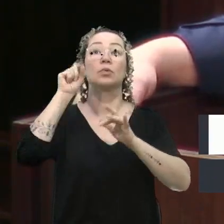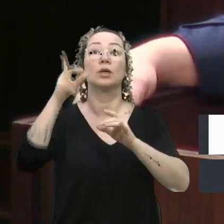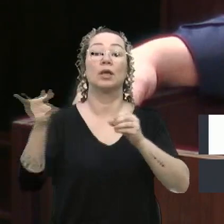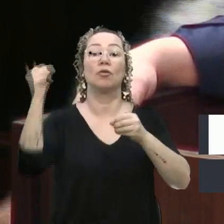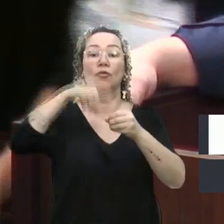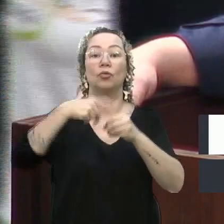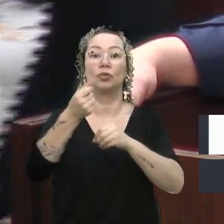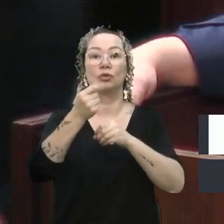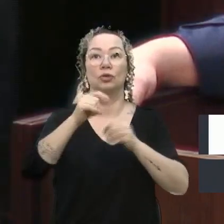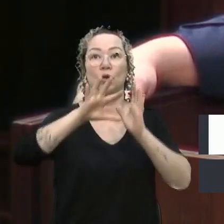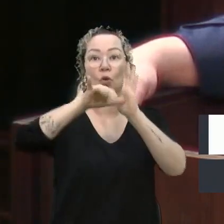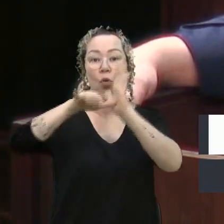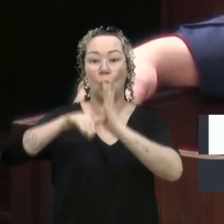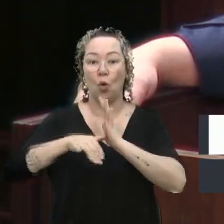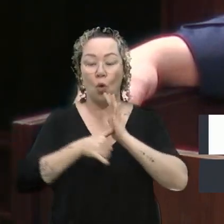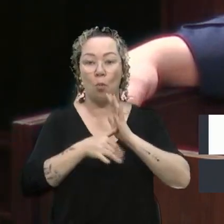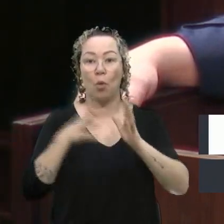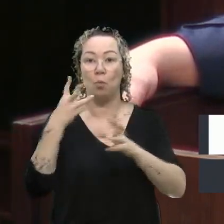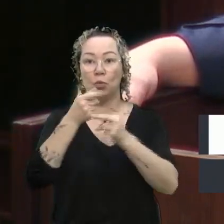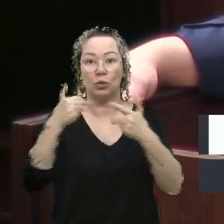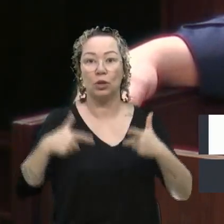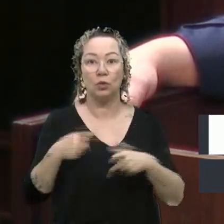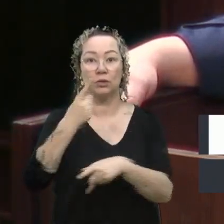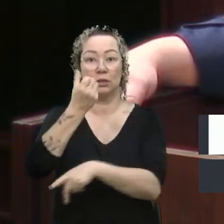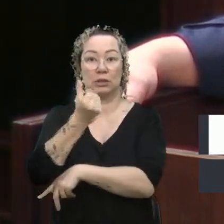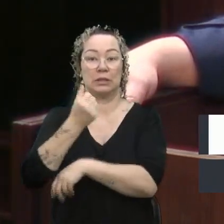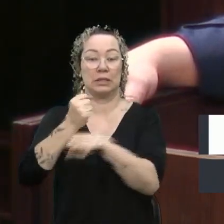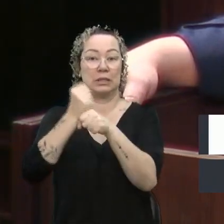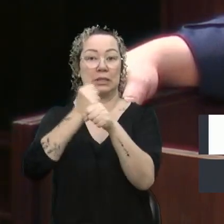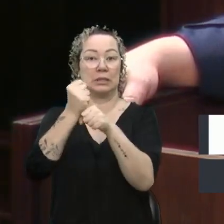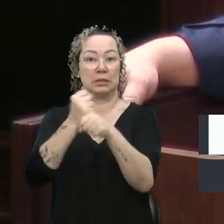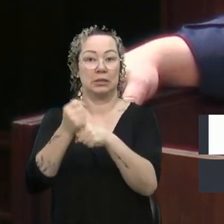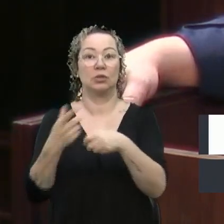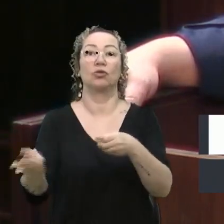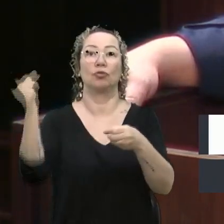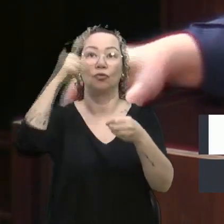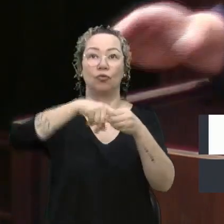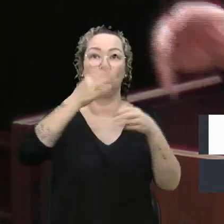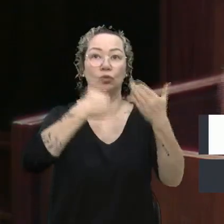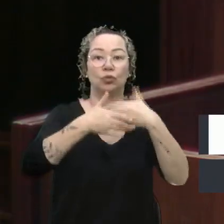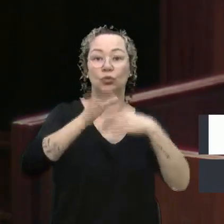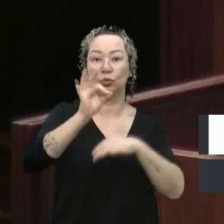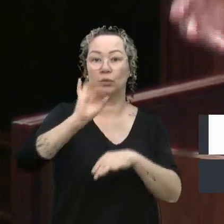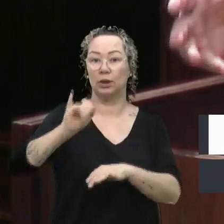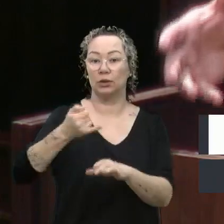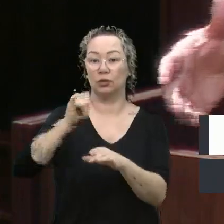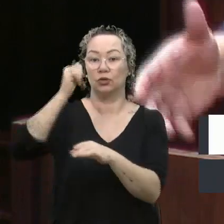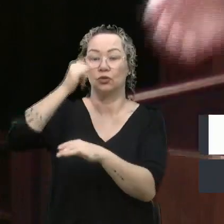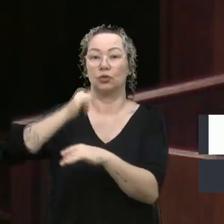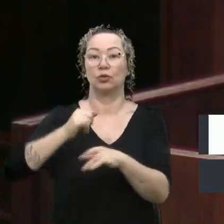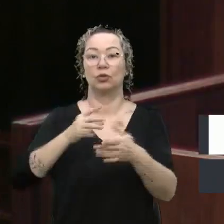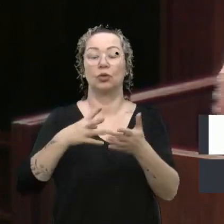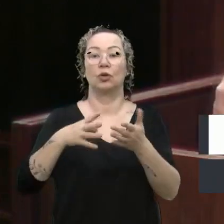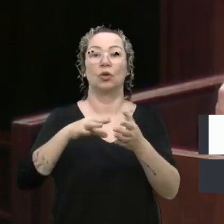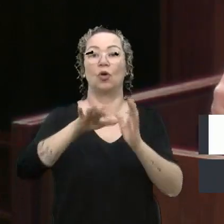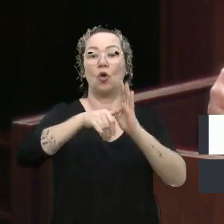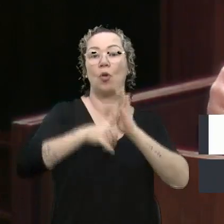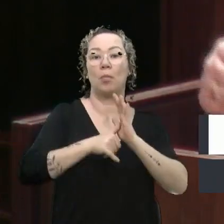Roubaram tanto no período de 16 anos que devolveram tudo sem juros. E aí roubavam bilhões e devolviam